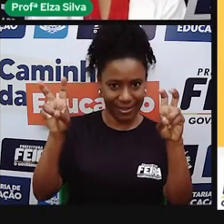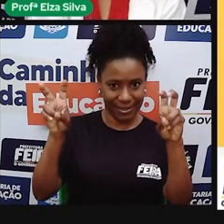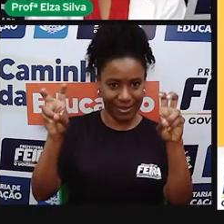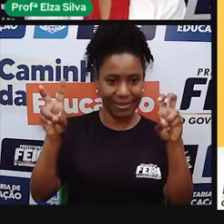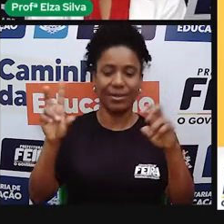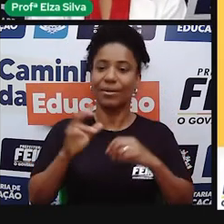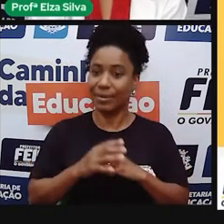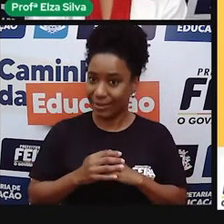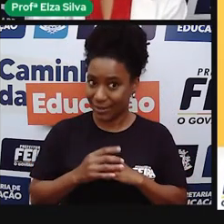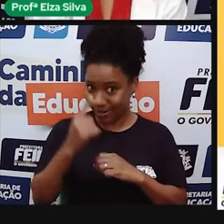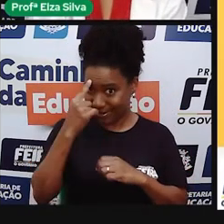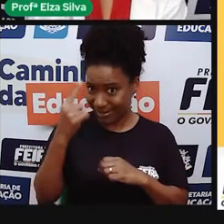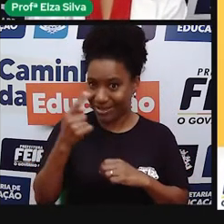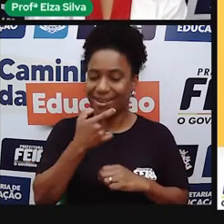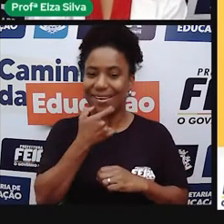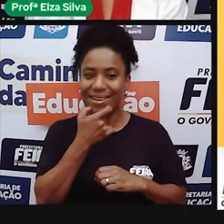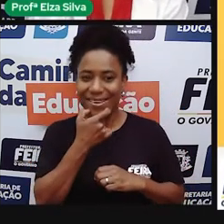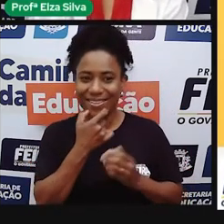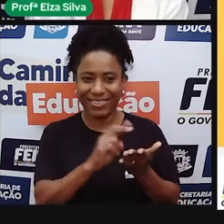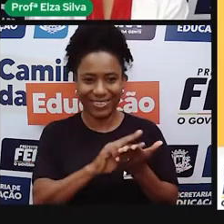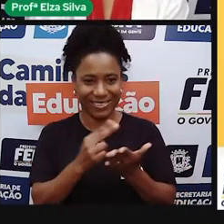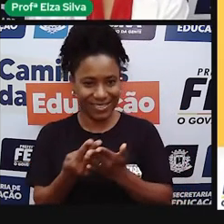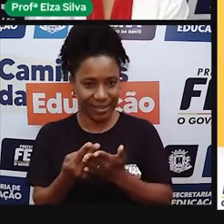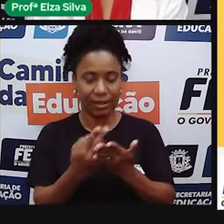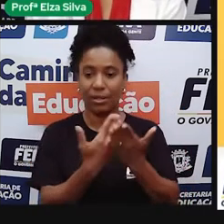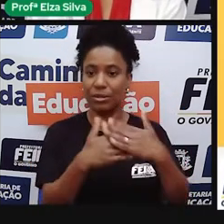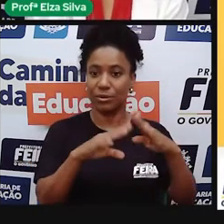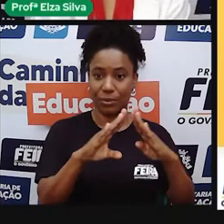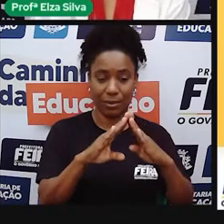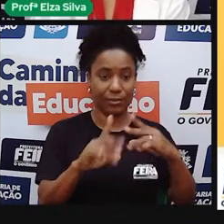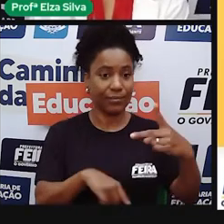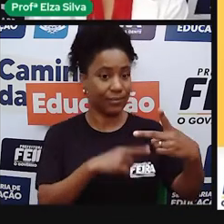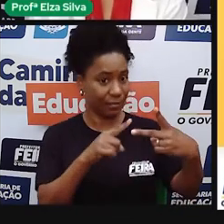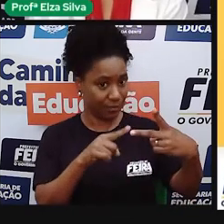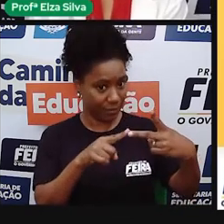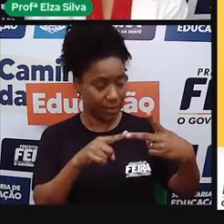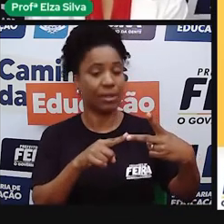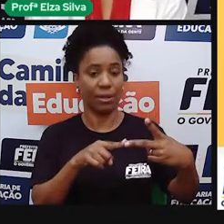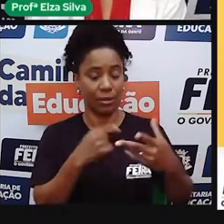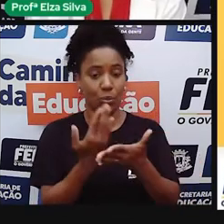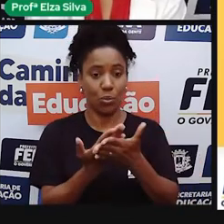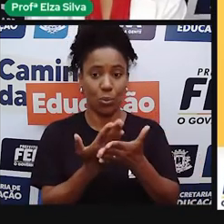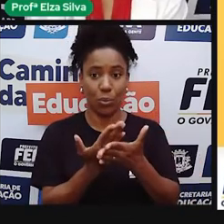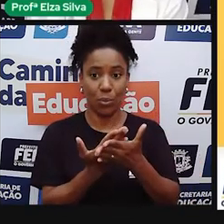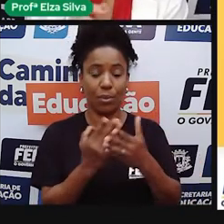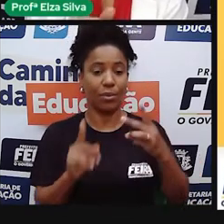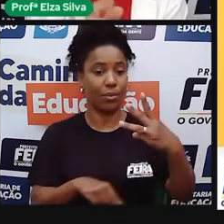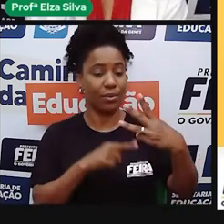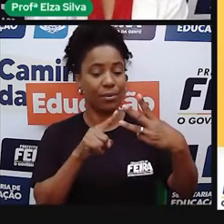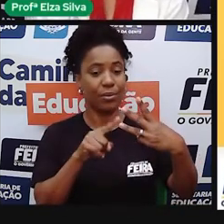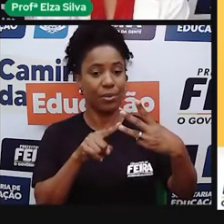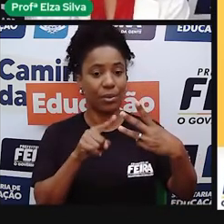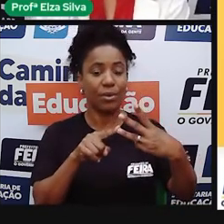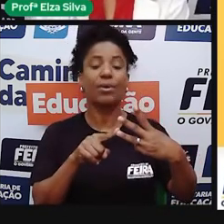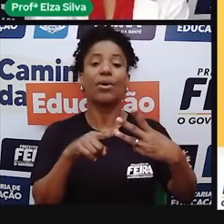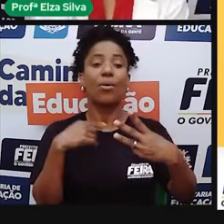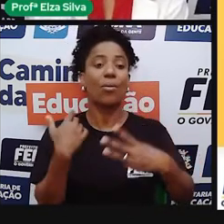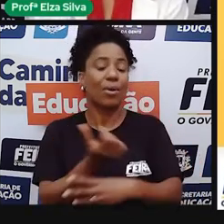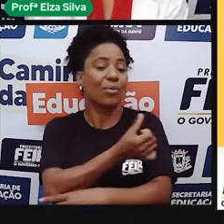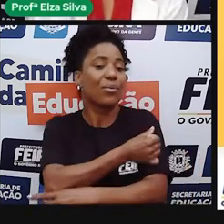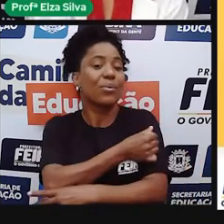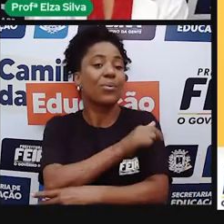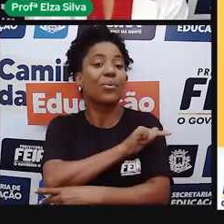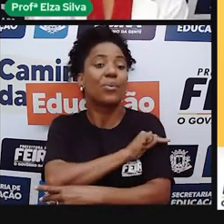o nome da escola onde você estuda, student, o seu nome, grade, a série que você